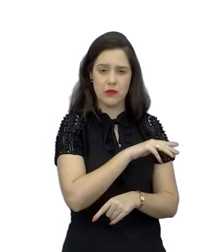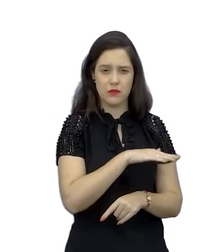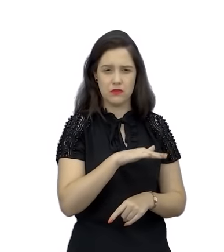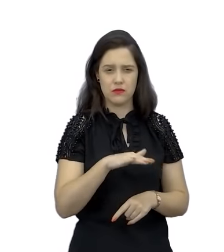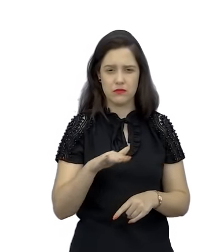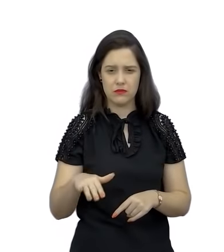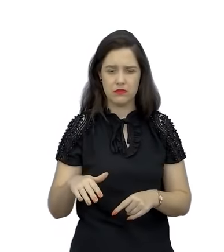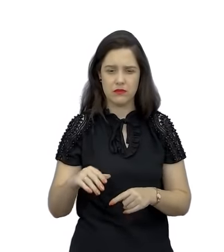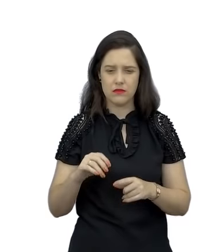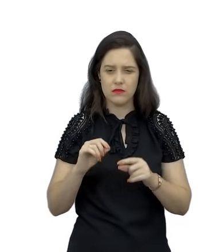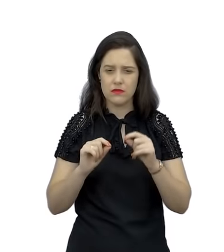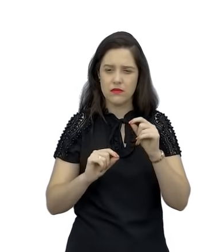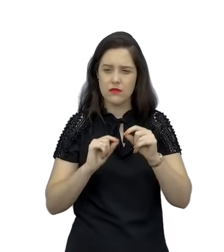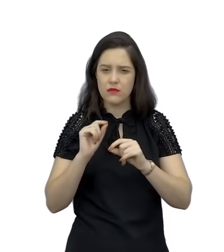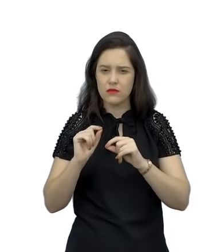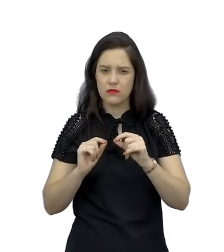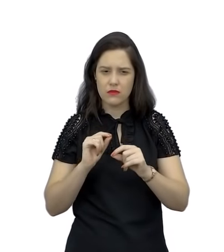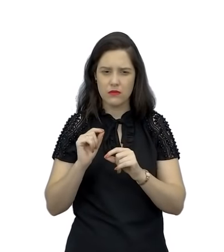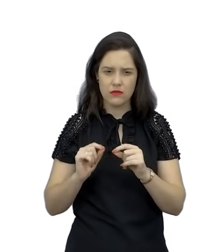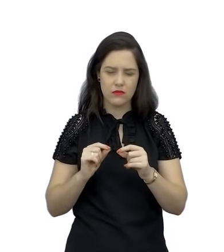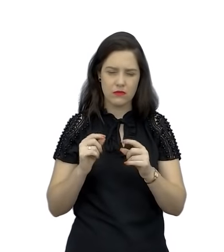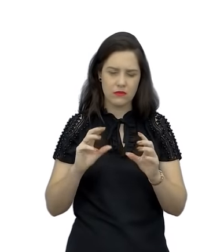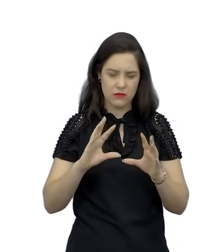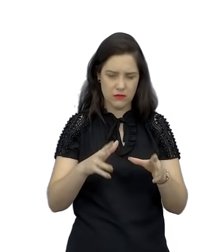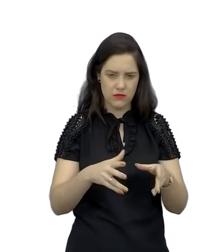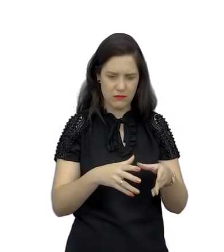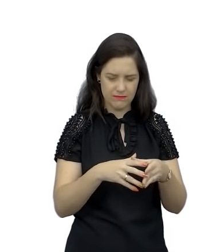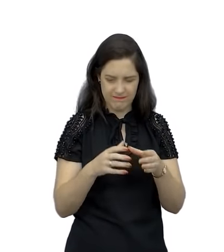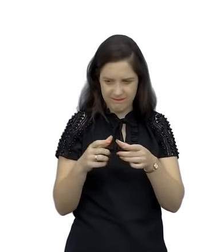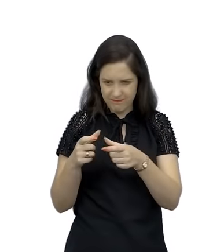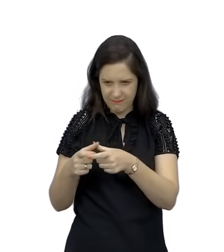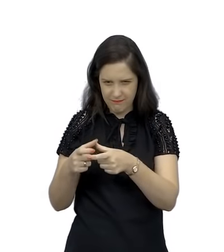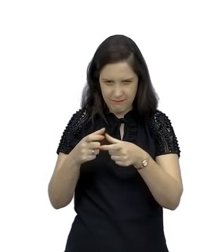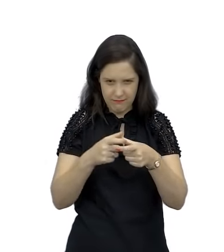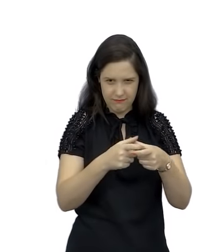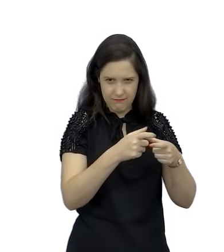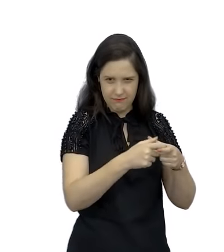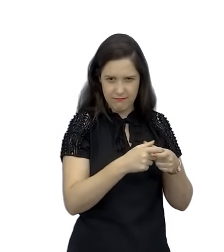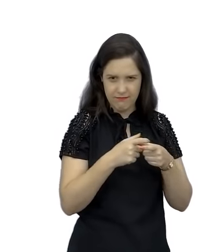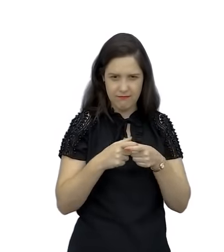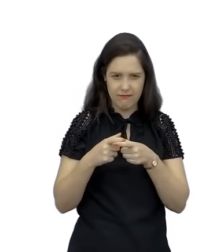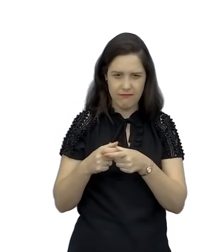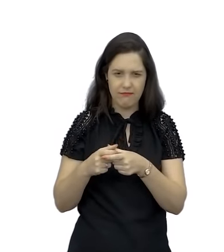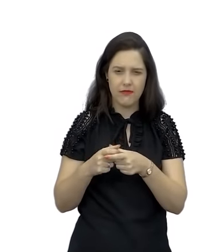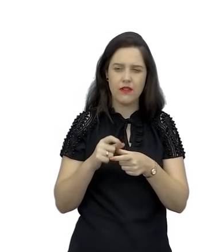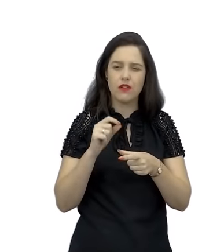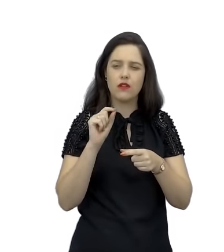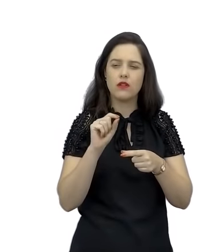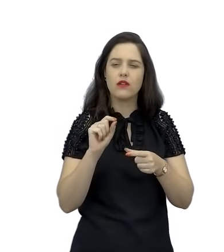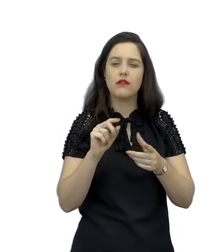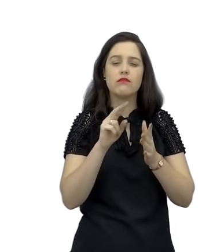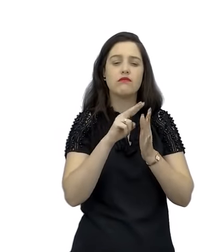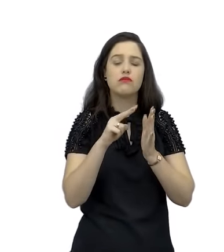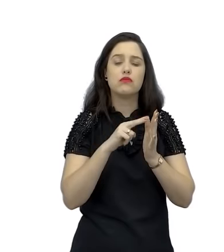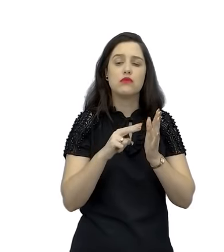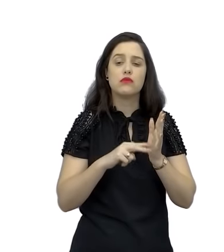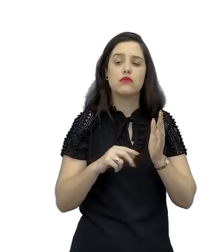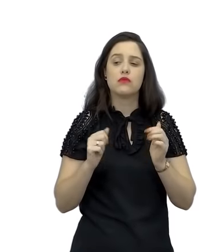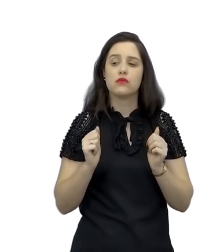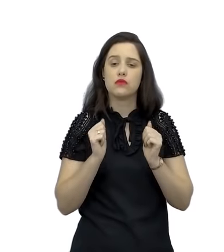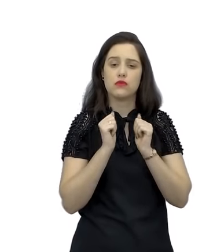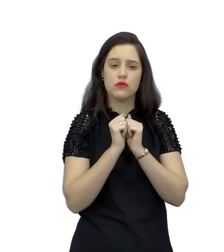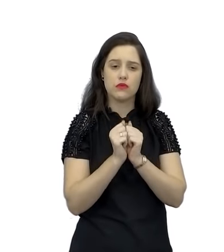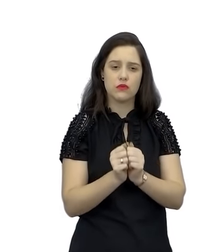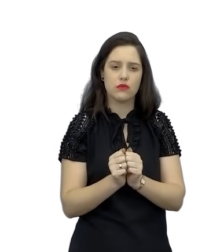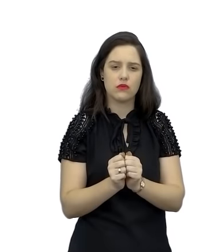a proposta é que ele fique em grupos, pequenos grupos, e que o grupo faça essa leitura. Sabemos, às vezes, que